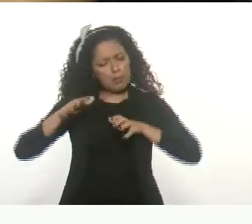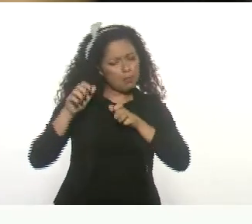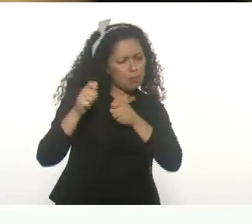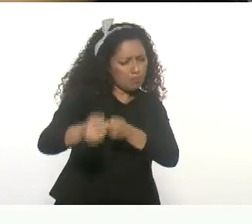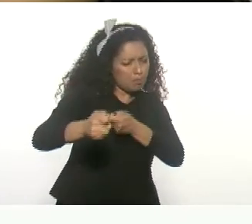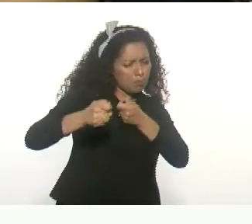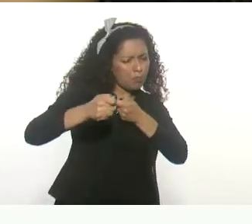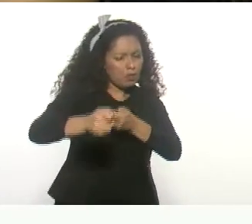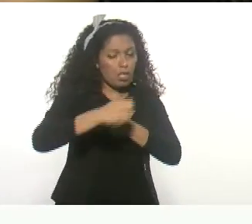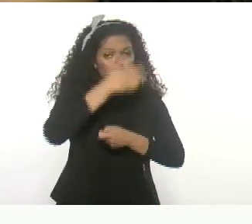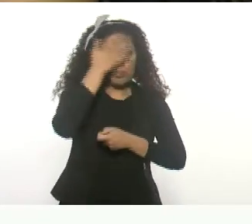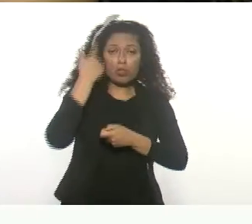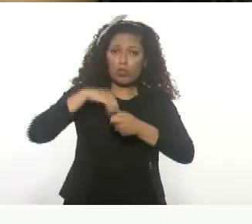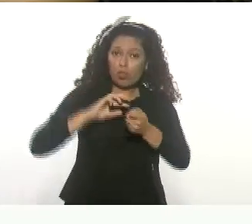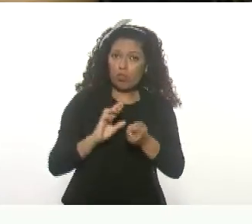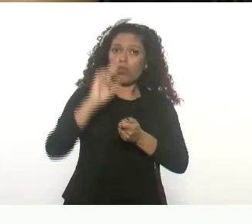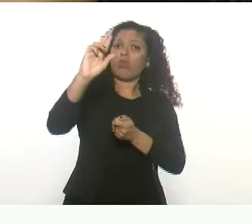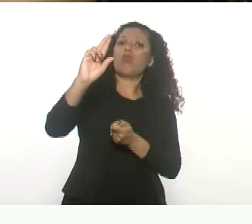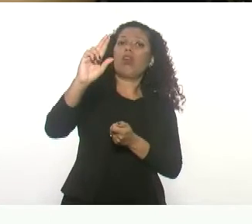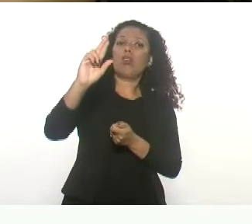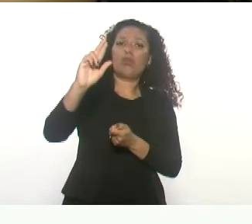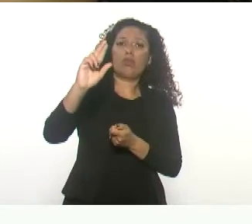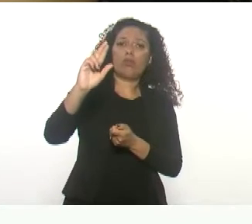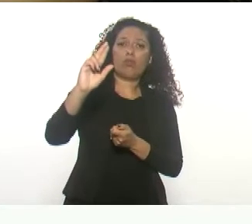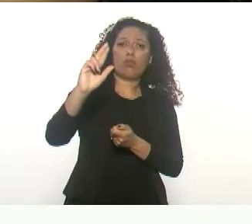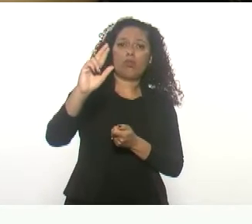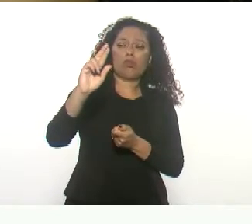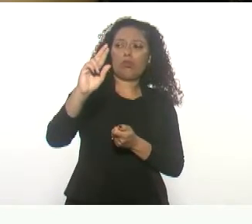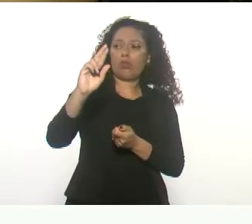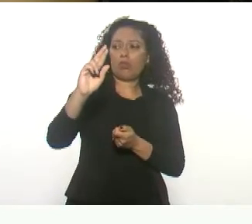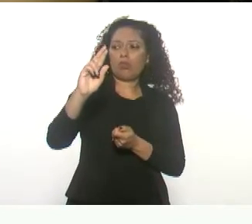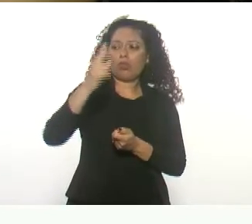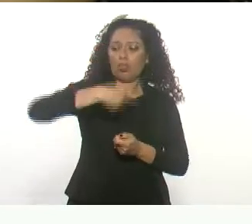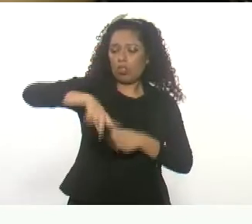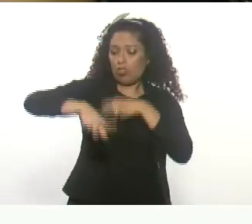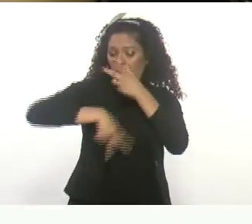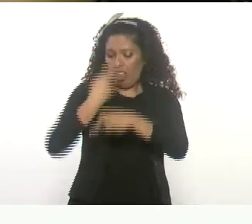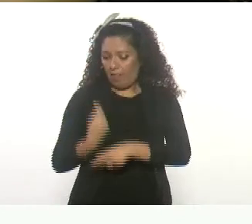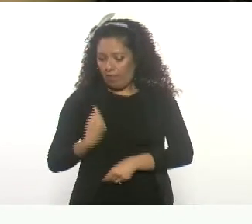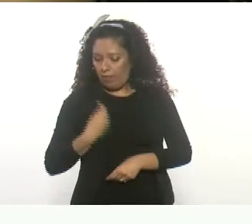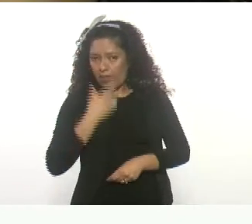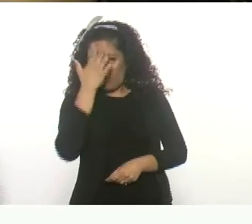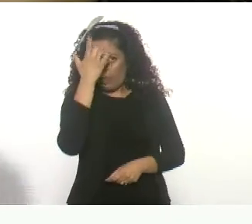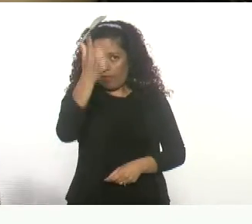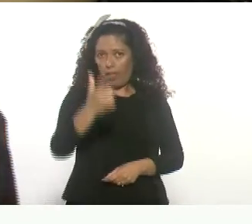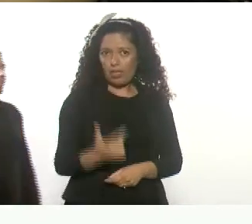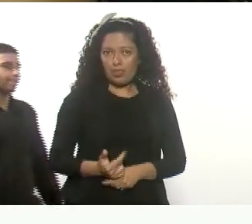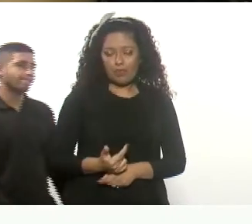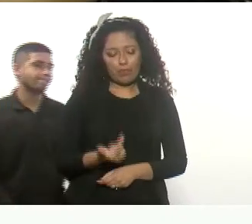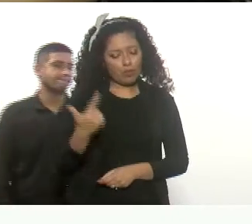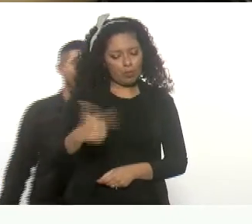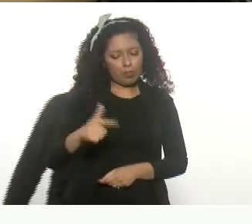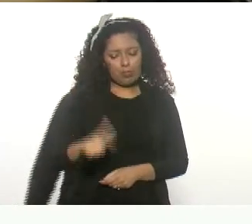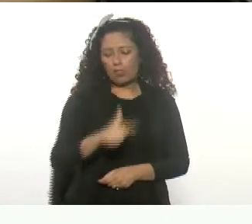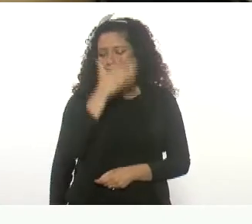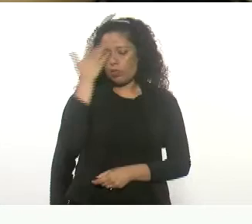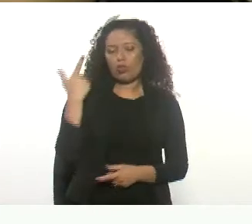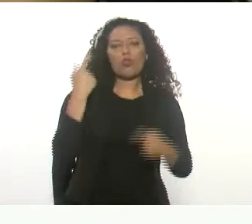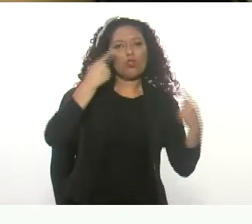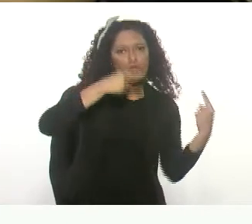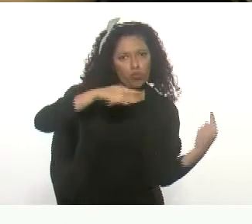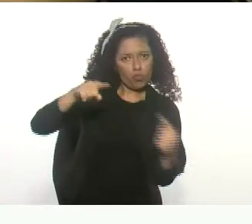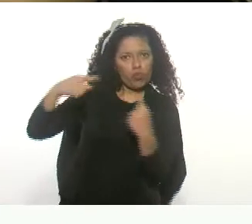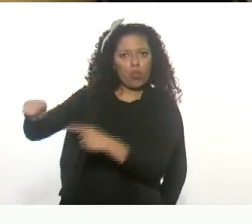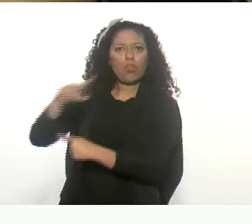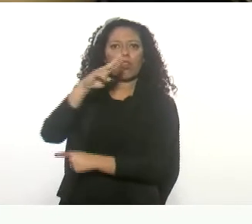os respectivos responsáveis, e nessa hora não vai ter vida fácil. Assim, a resistência é grande, mas se a